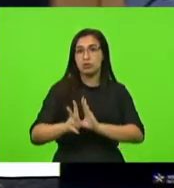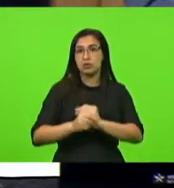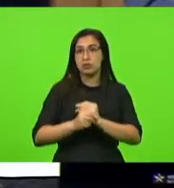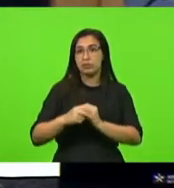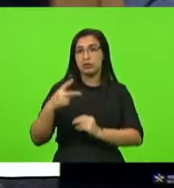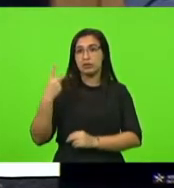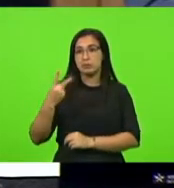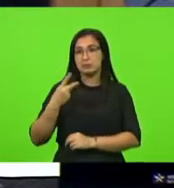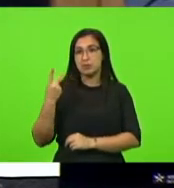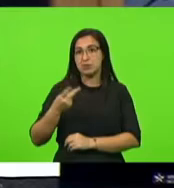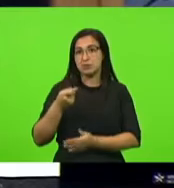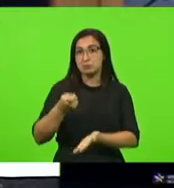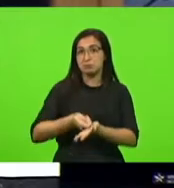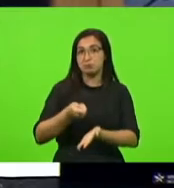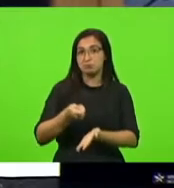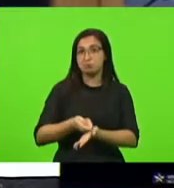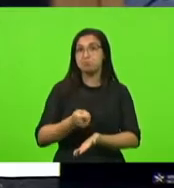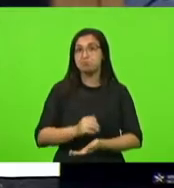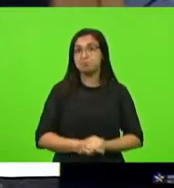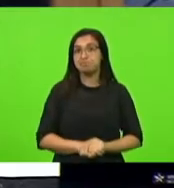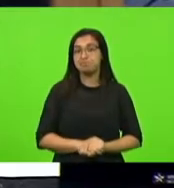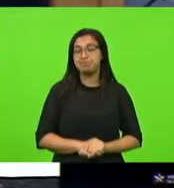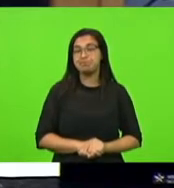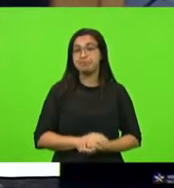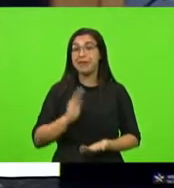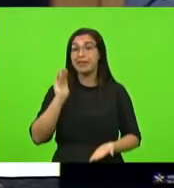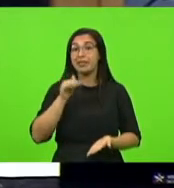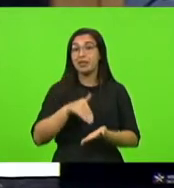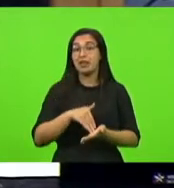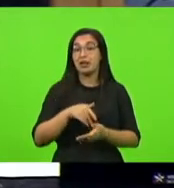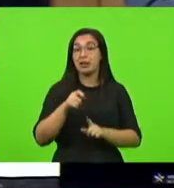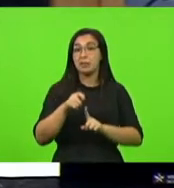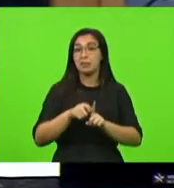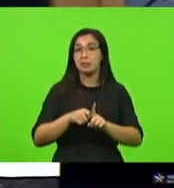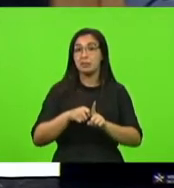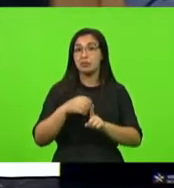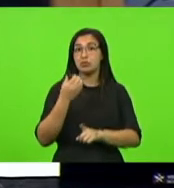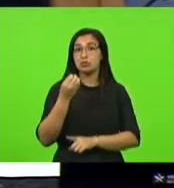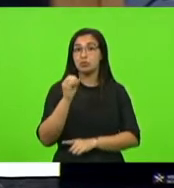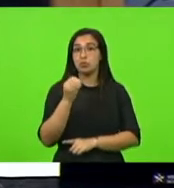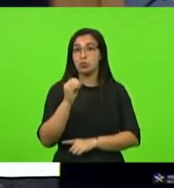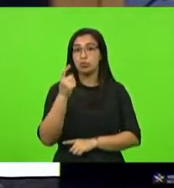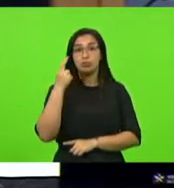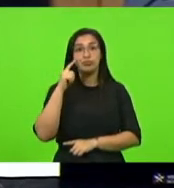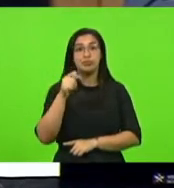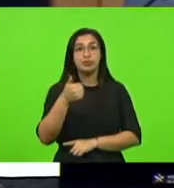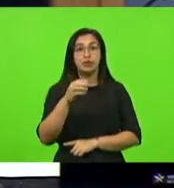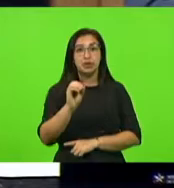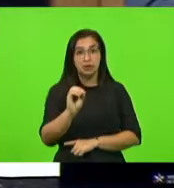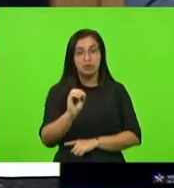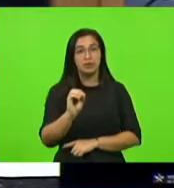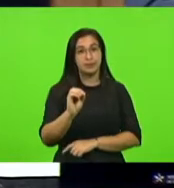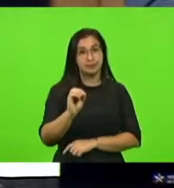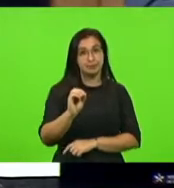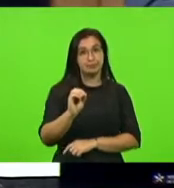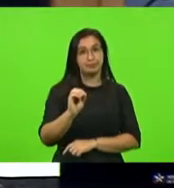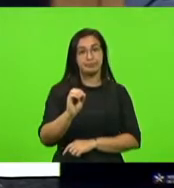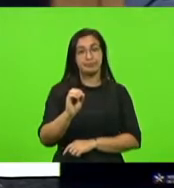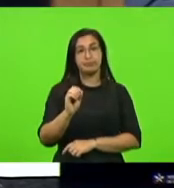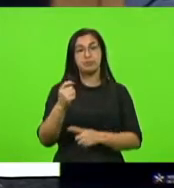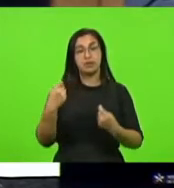parlamentares impositivas. Até o dia 10 de outubro de cada ano, o Poder Executivo deverá informar ao